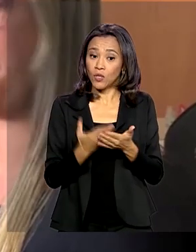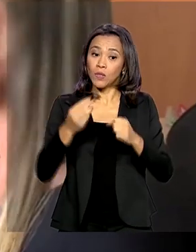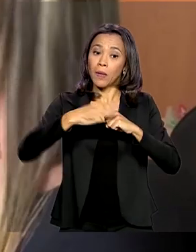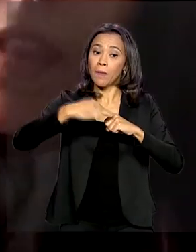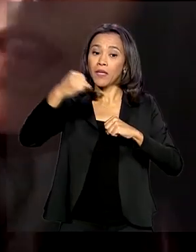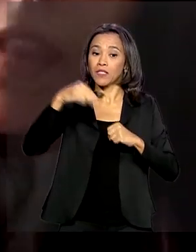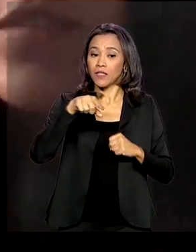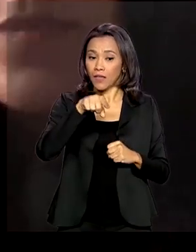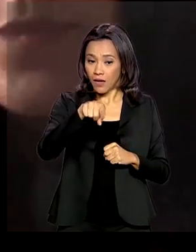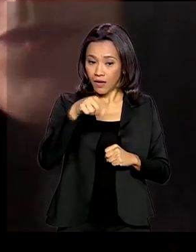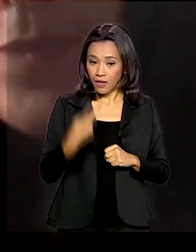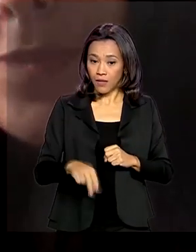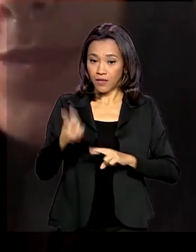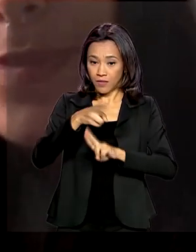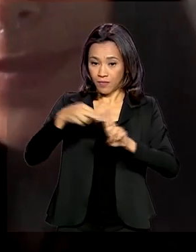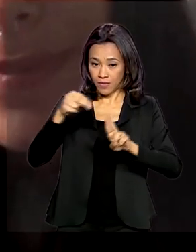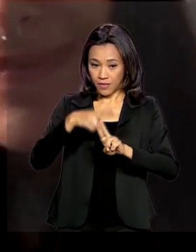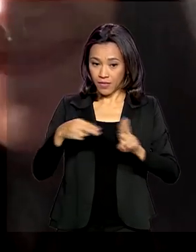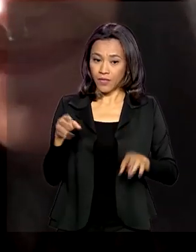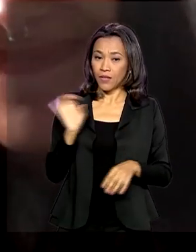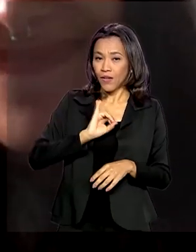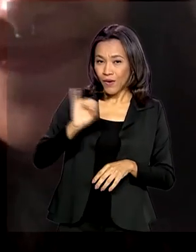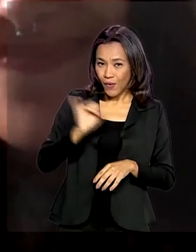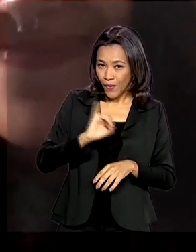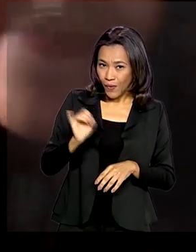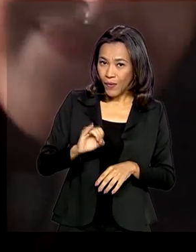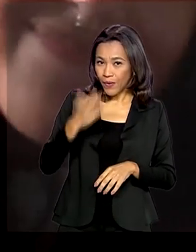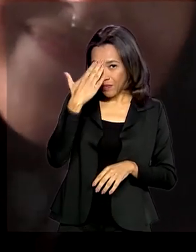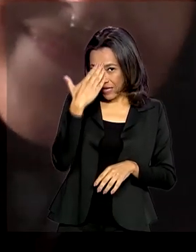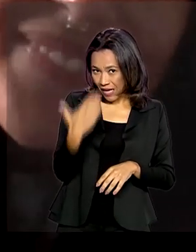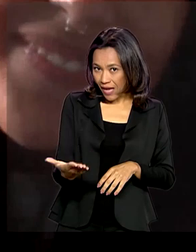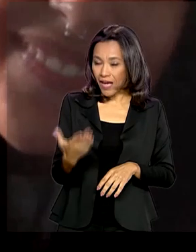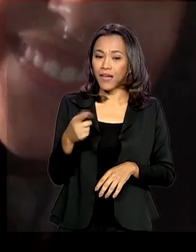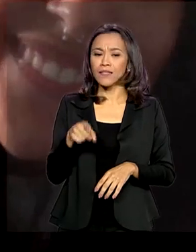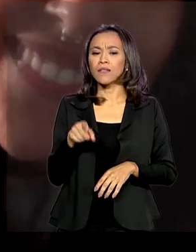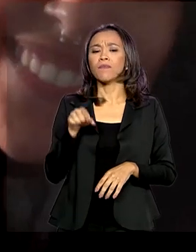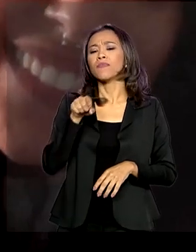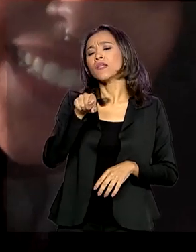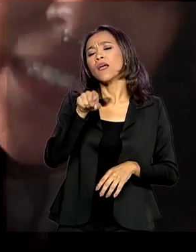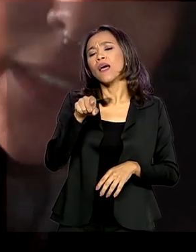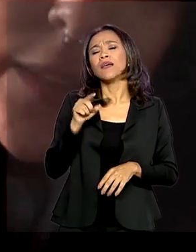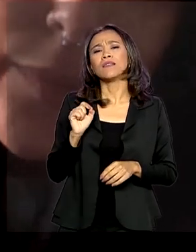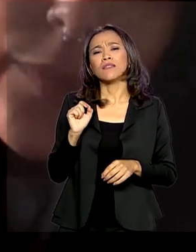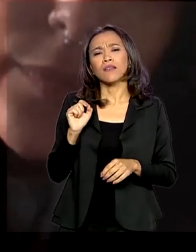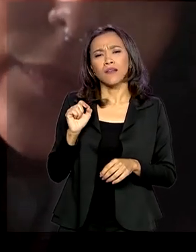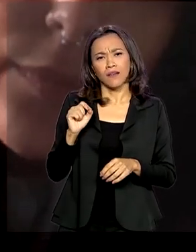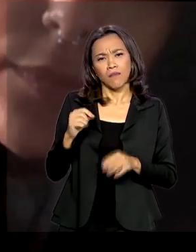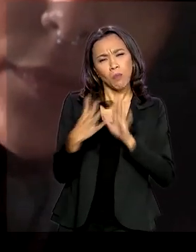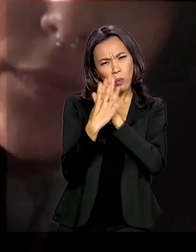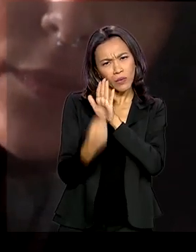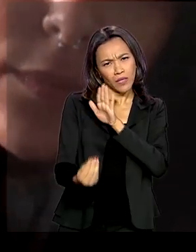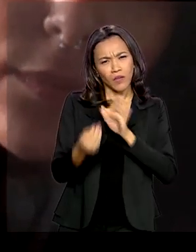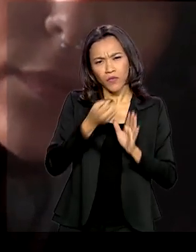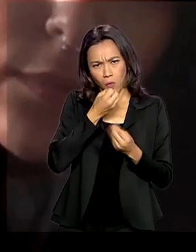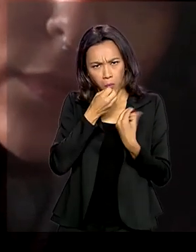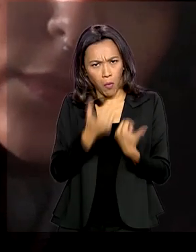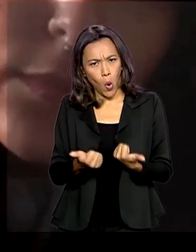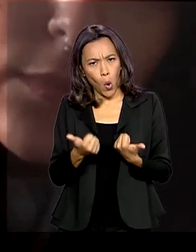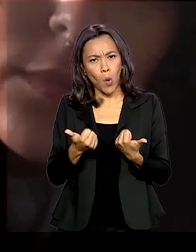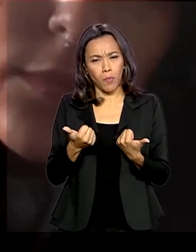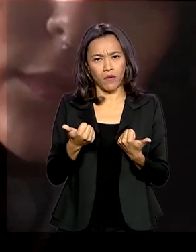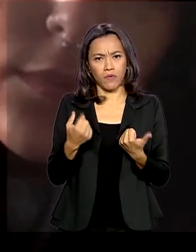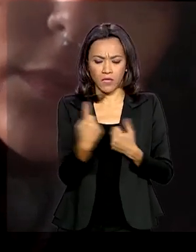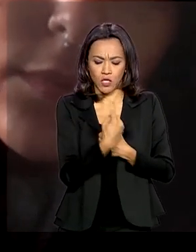Brasília. Oi, Nicole. Obrigada por nos atender. Essa medida deixou você mais tranquila para fazer o seu